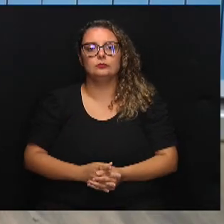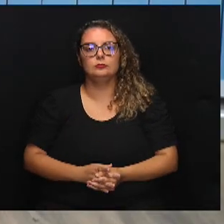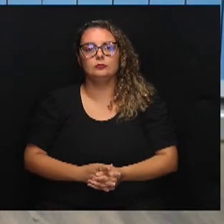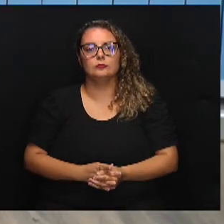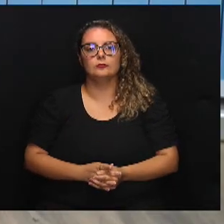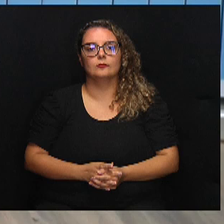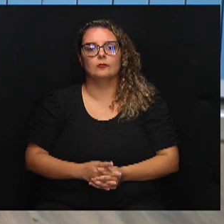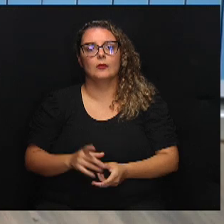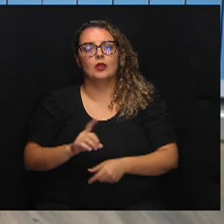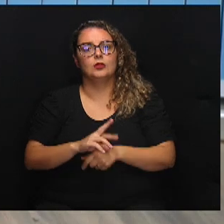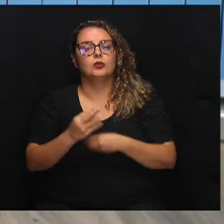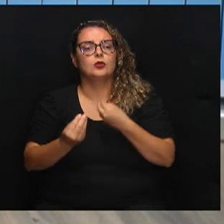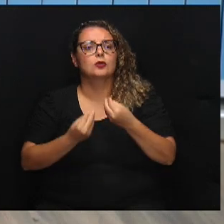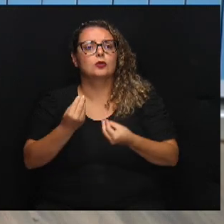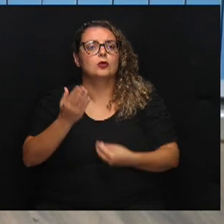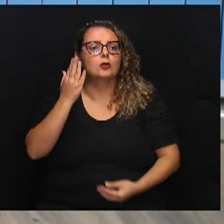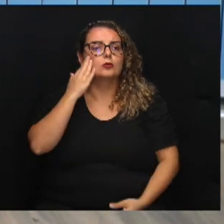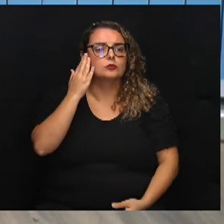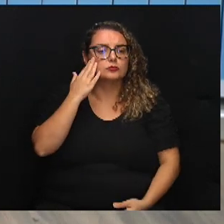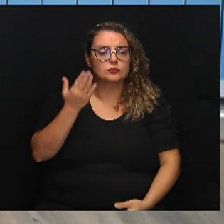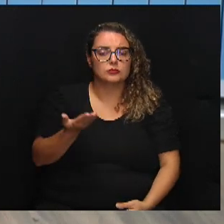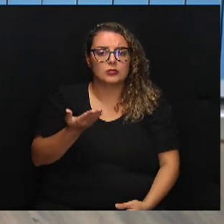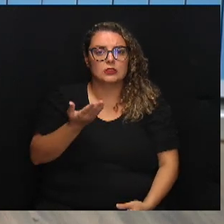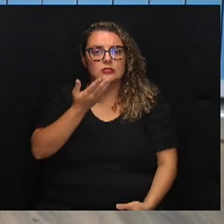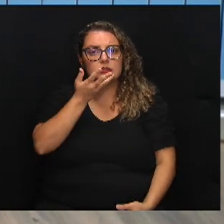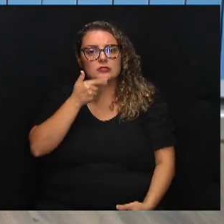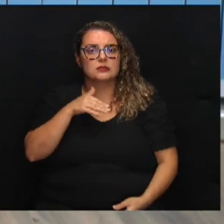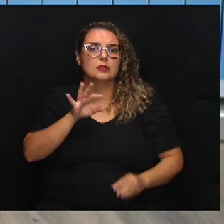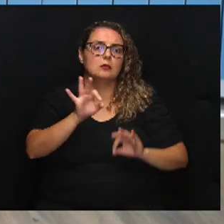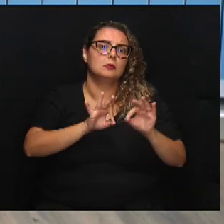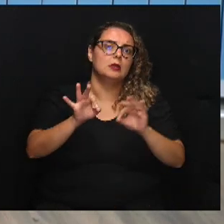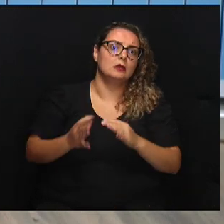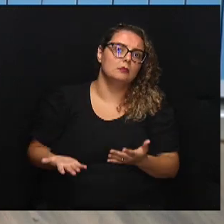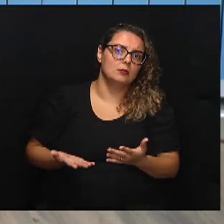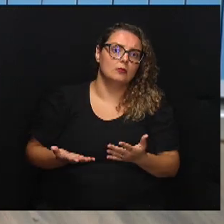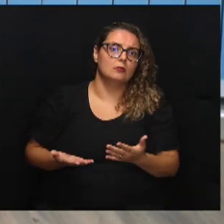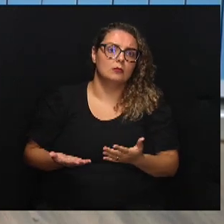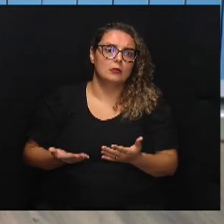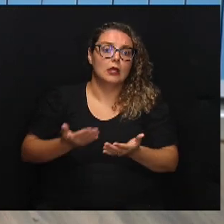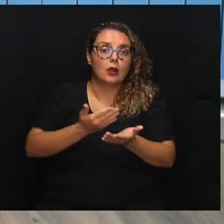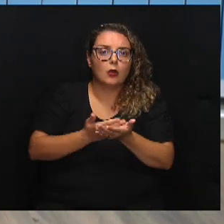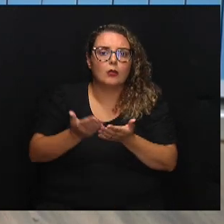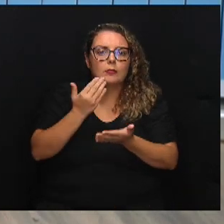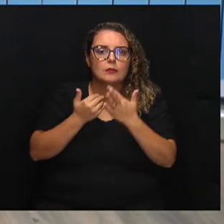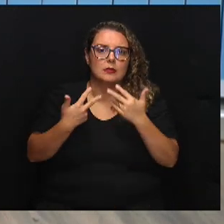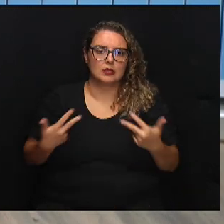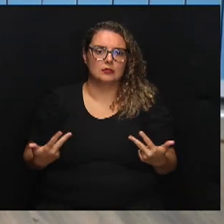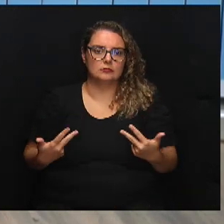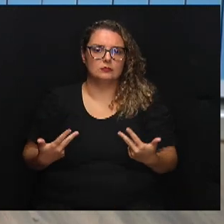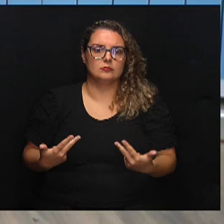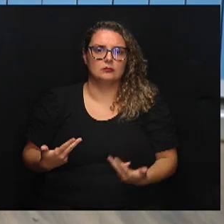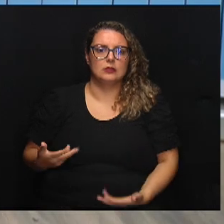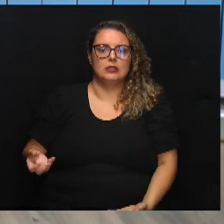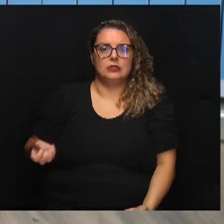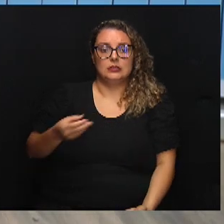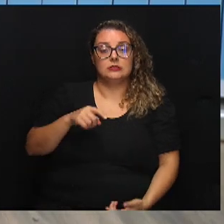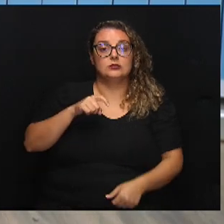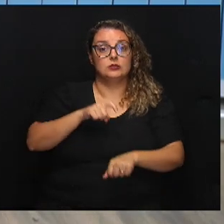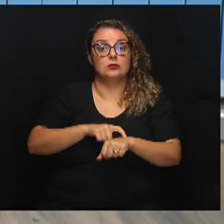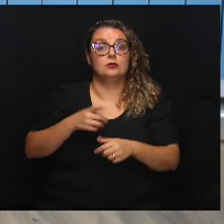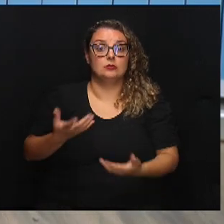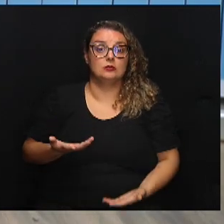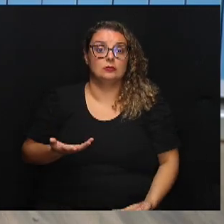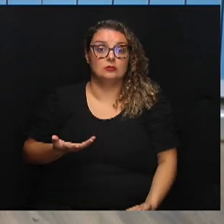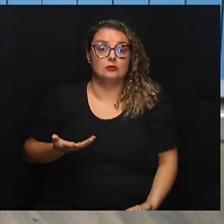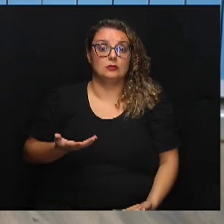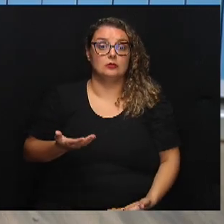doutor, como saber se a criança já está preparada para essa introdução alimentar, né? Essa nova etapa que